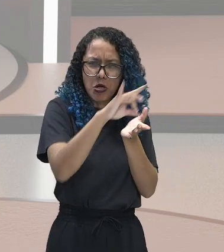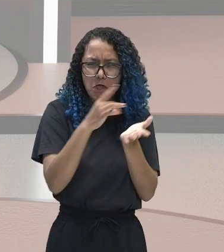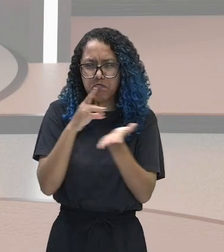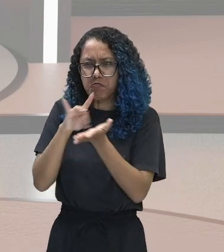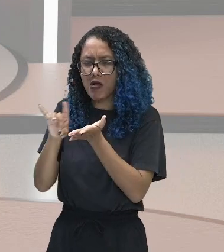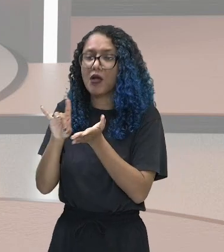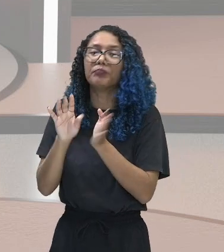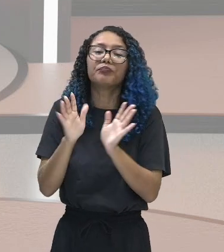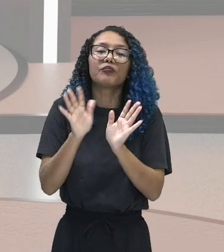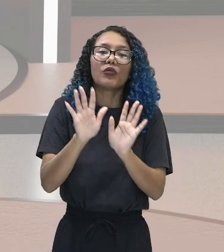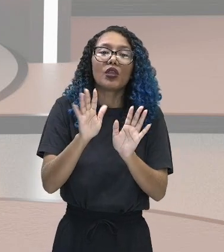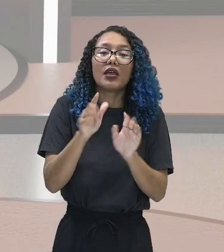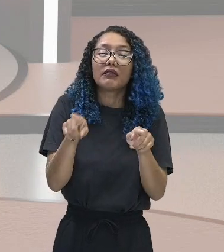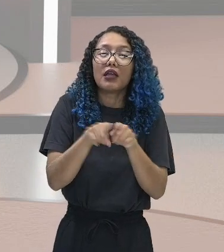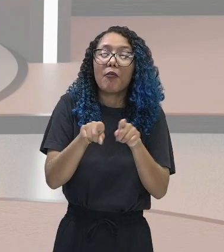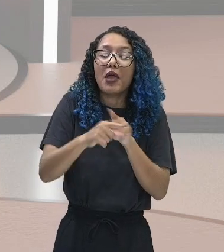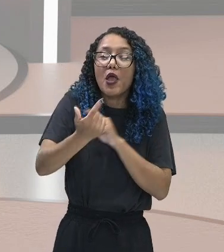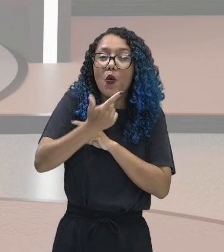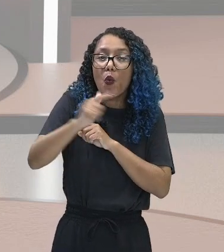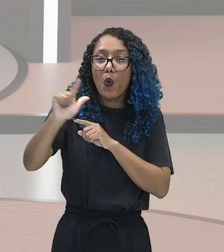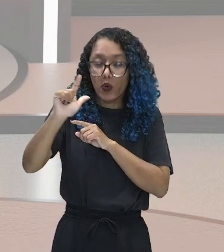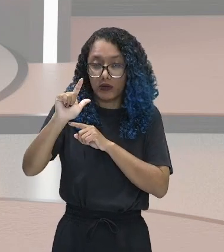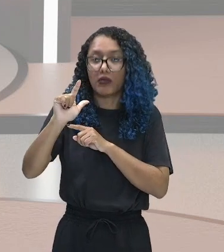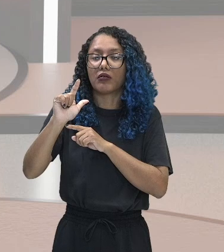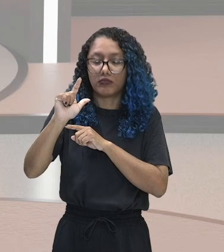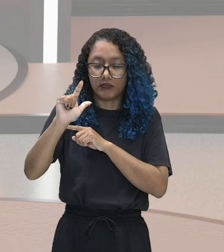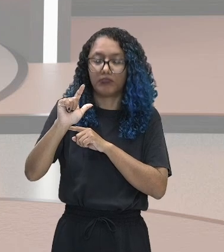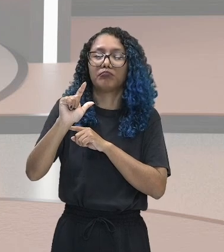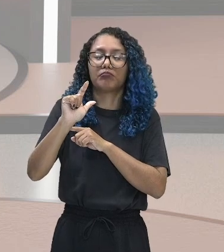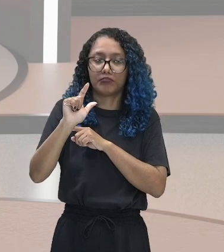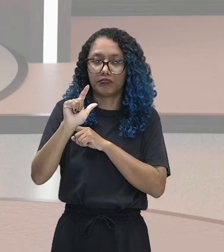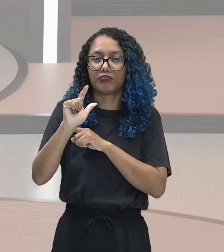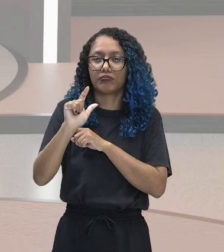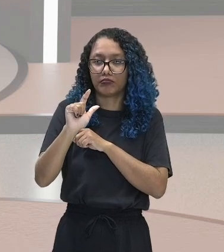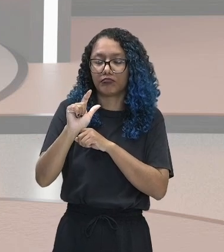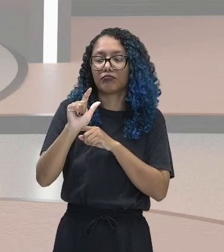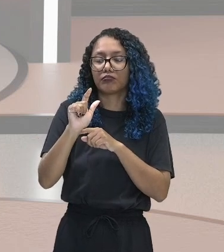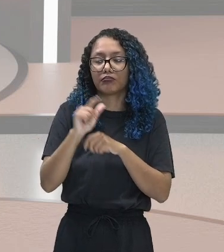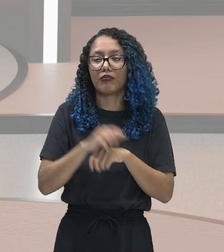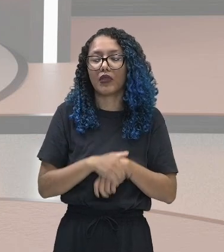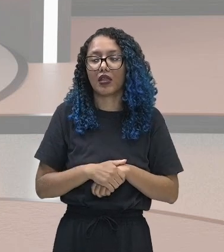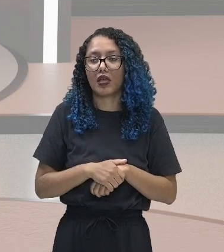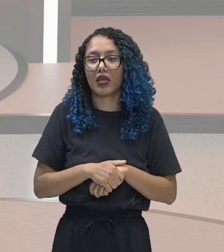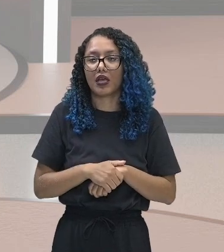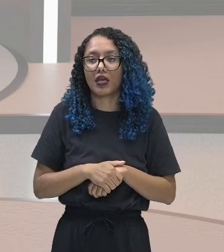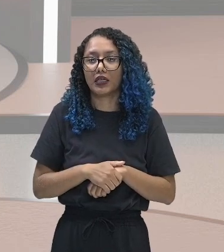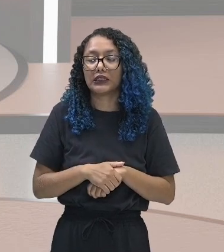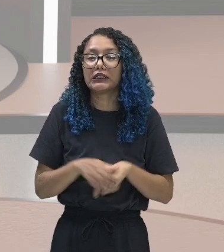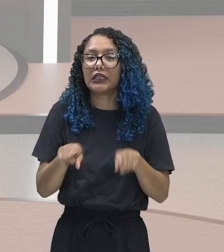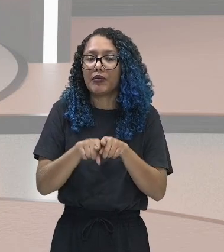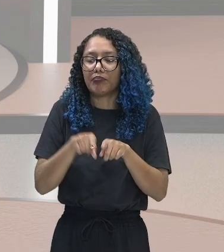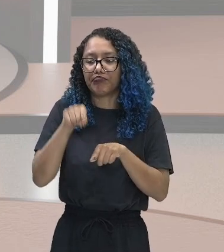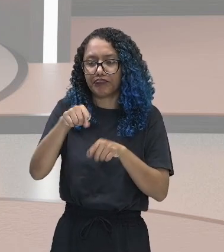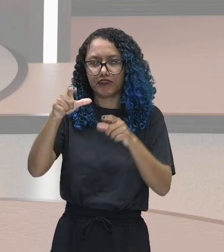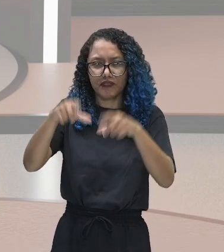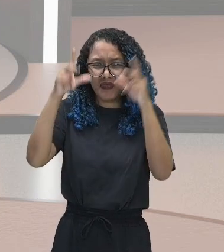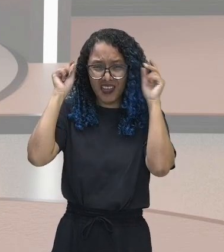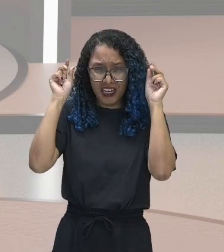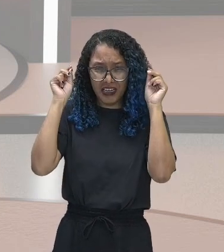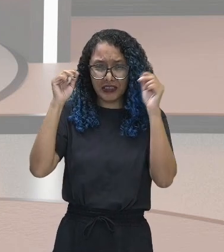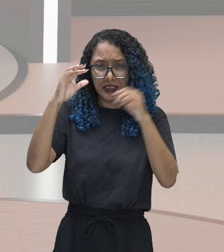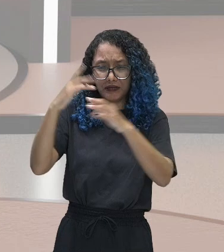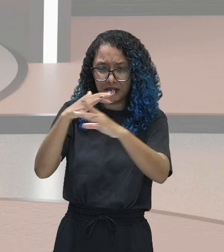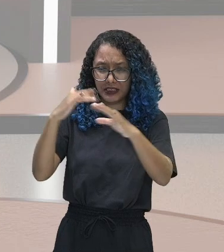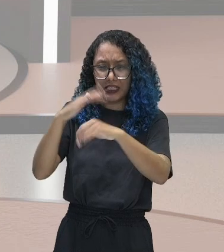destacar para vocês também é que, se lá na Grécia nós temos cidades-estados que,